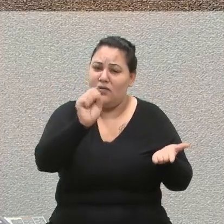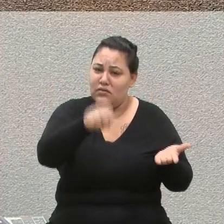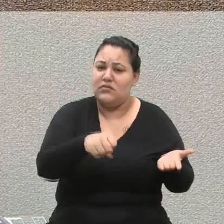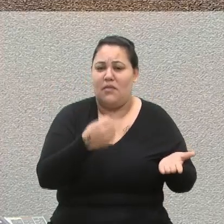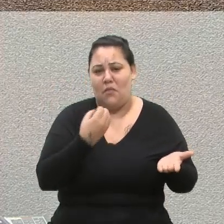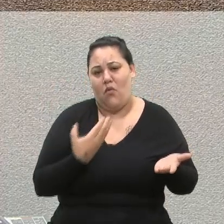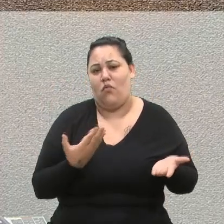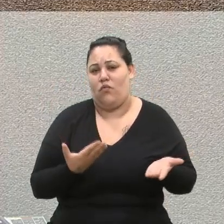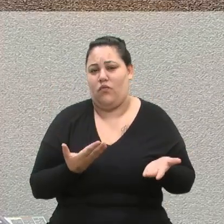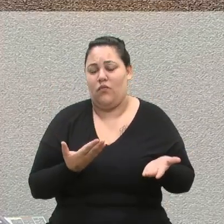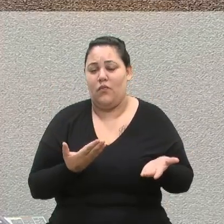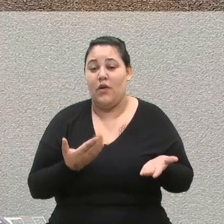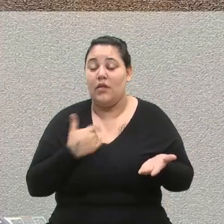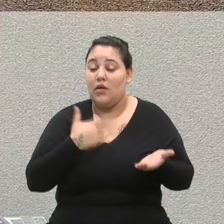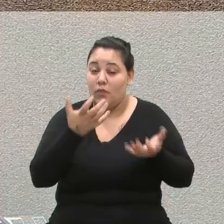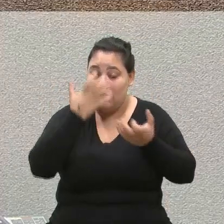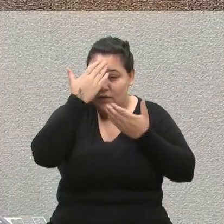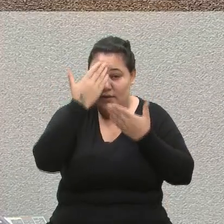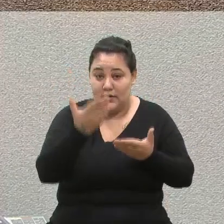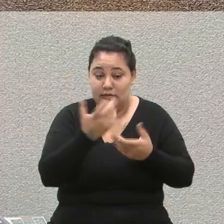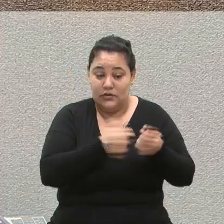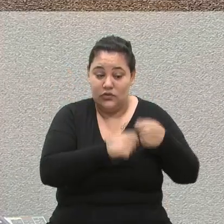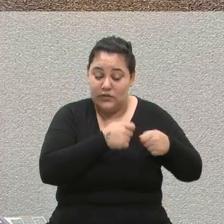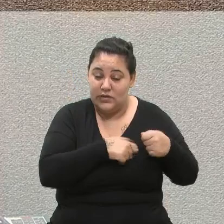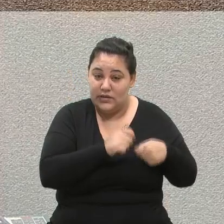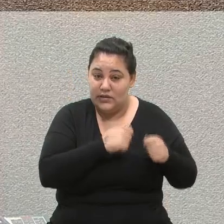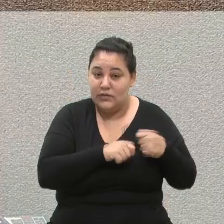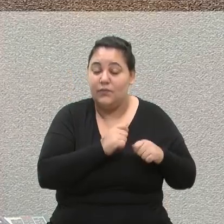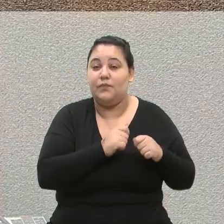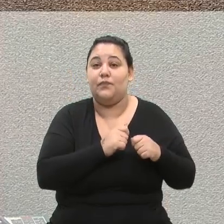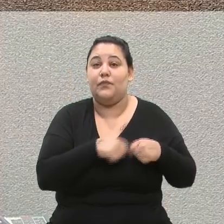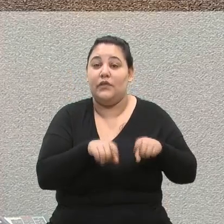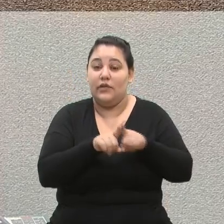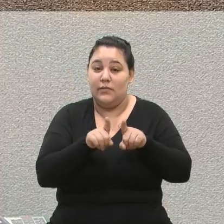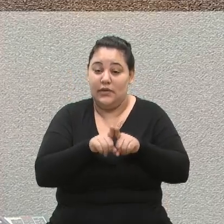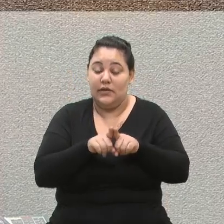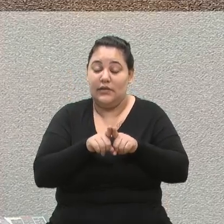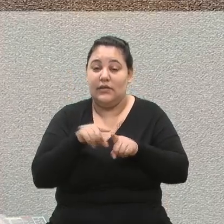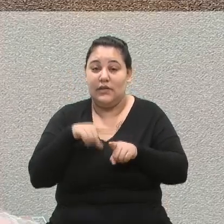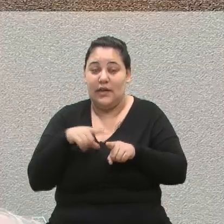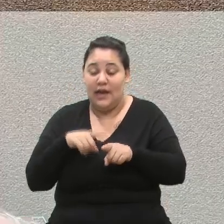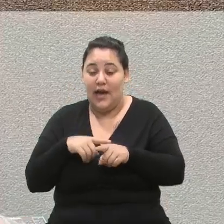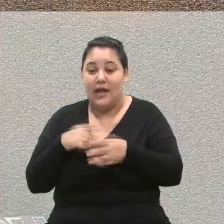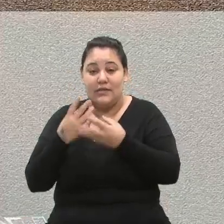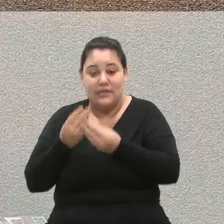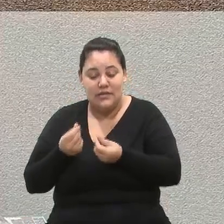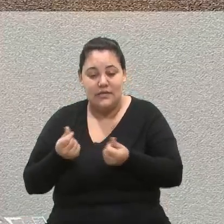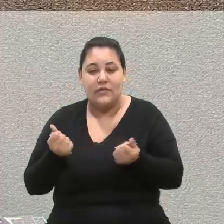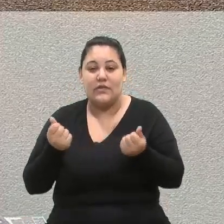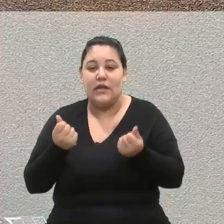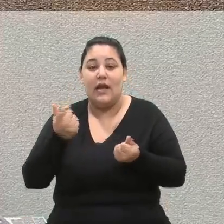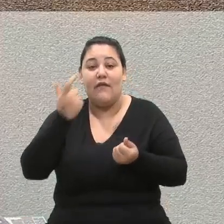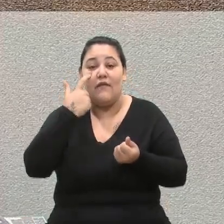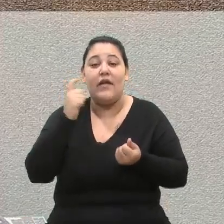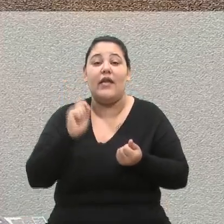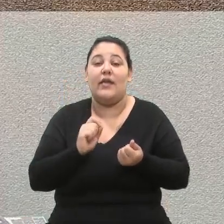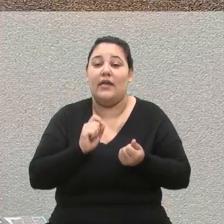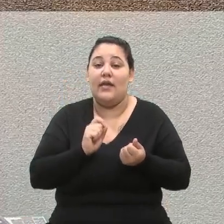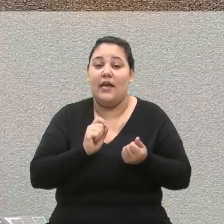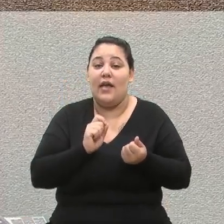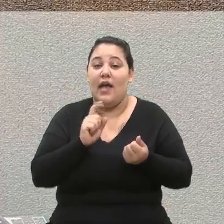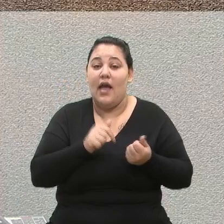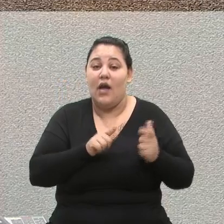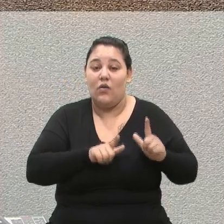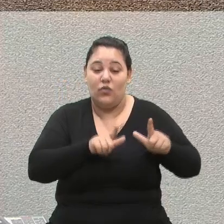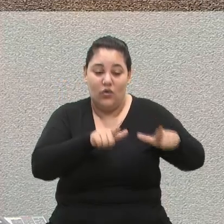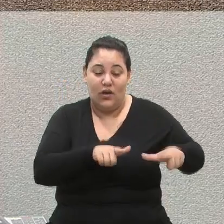Então, agradeci aqui à administração, né, a esta sensibilidade de ver que ali é um local